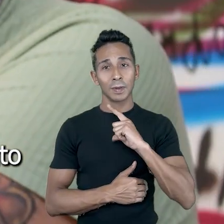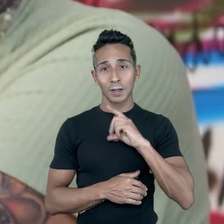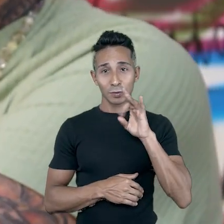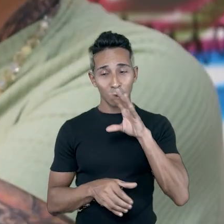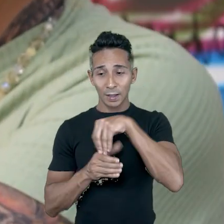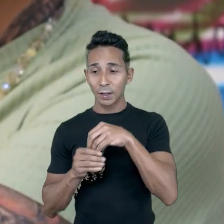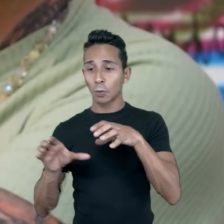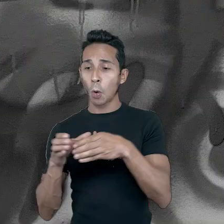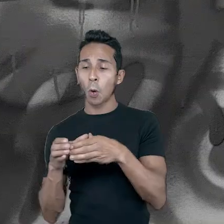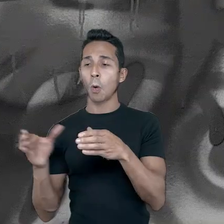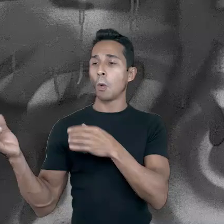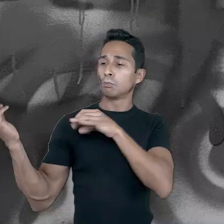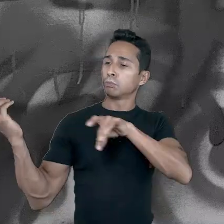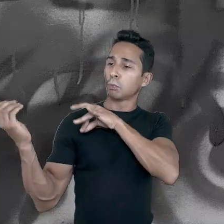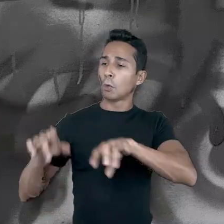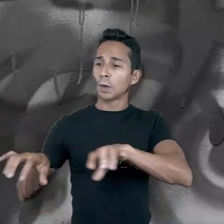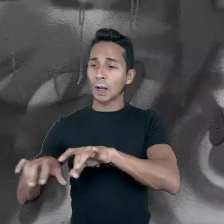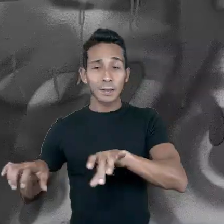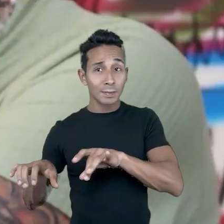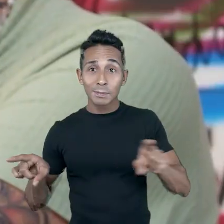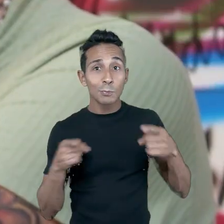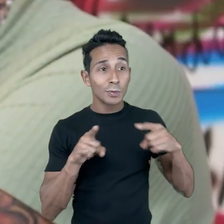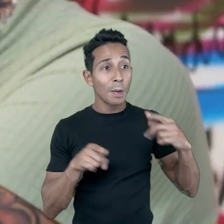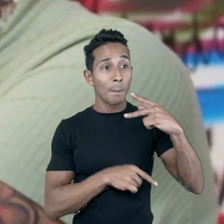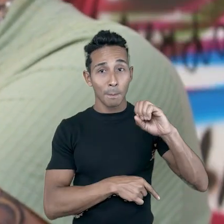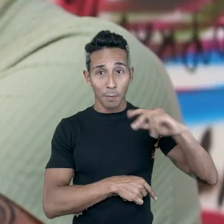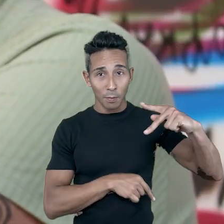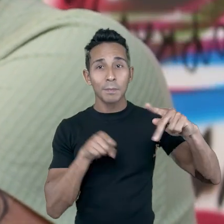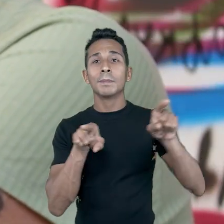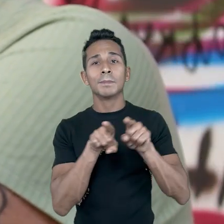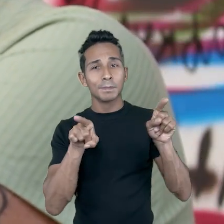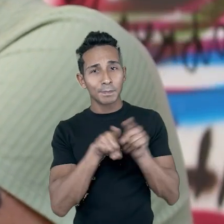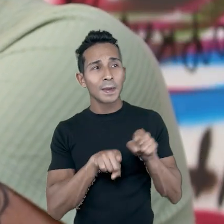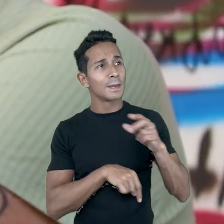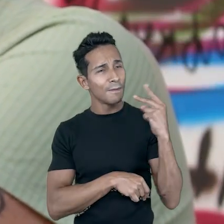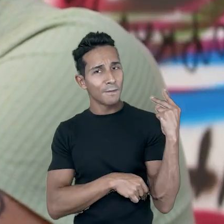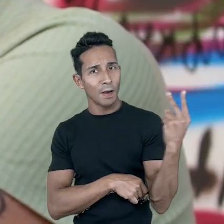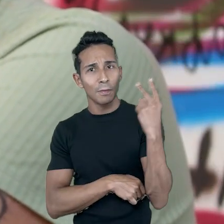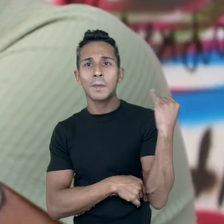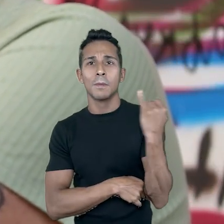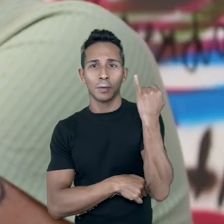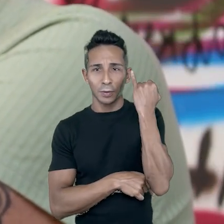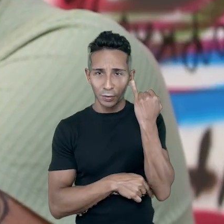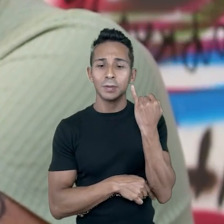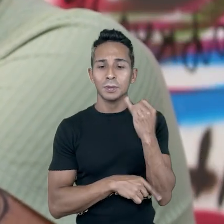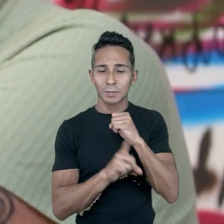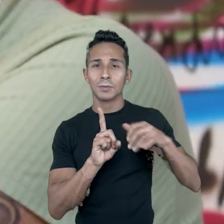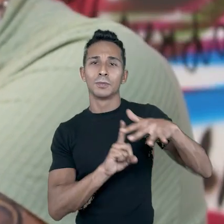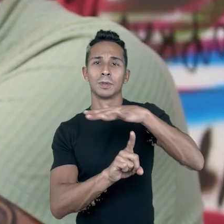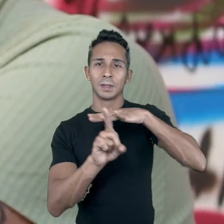da orquestra do que dentro da orquestra. Os músicos populares também têm o seu grande valor aí dentro da camada, né,